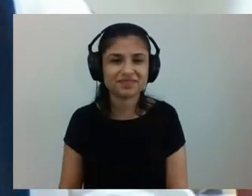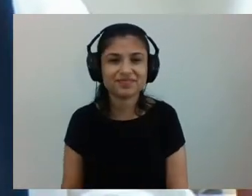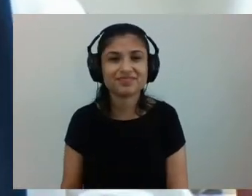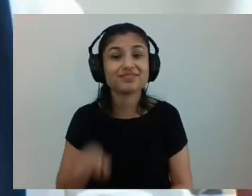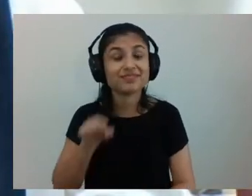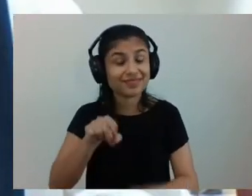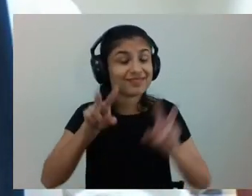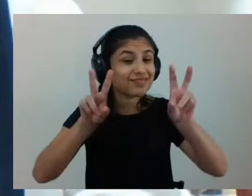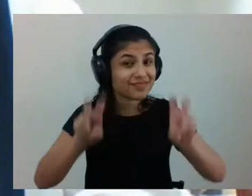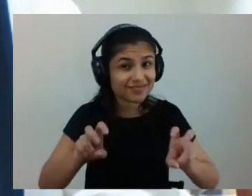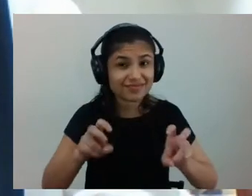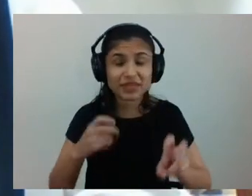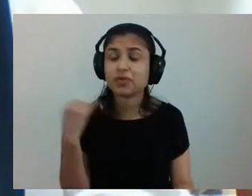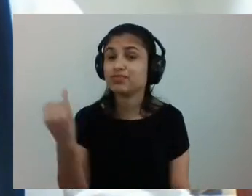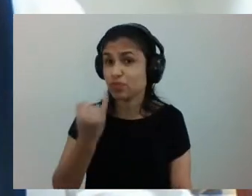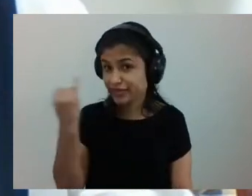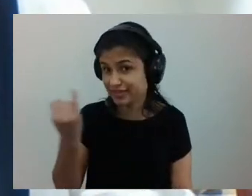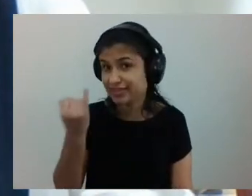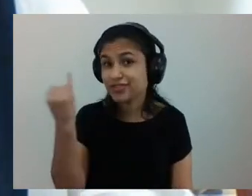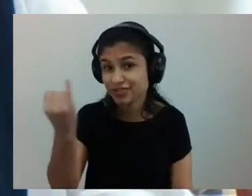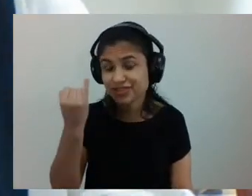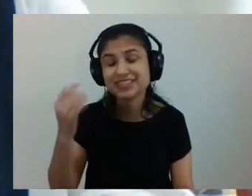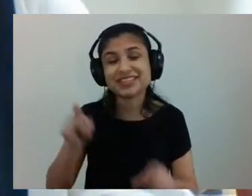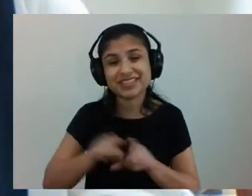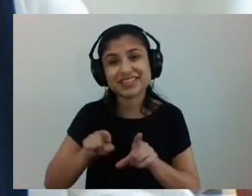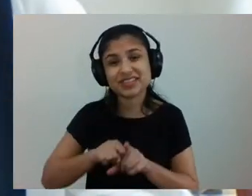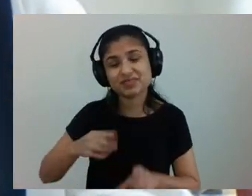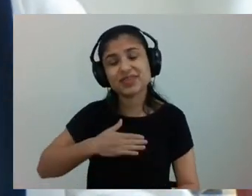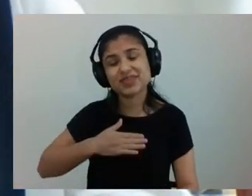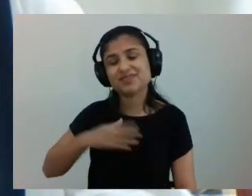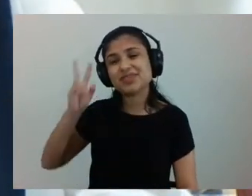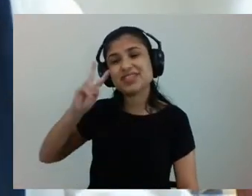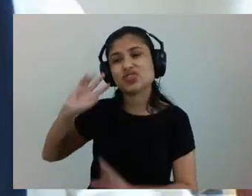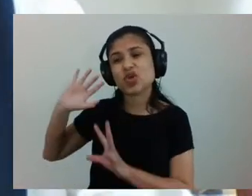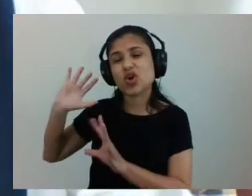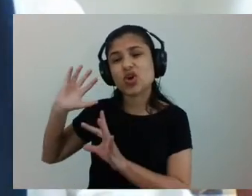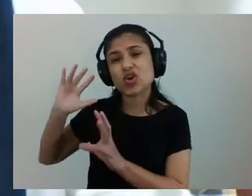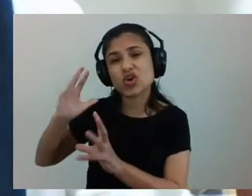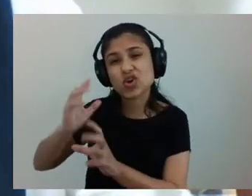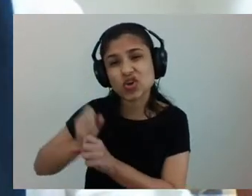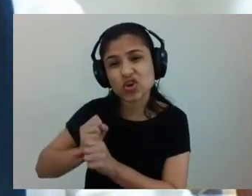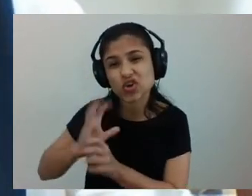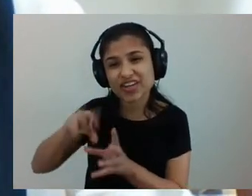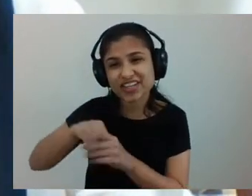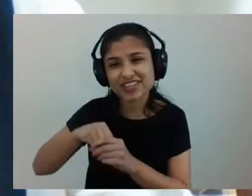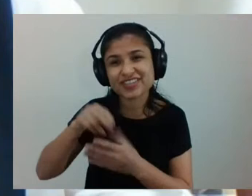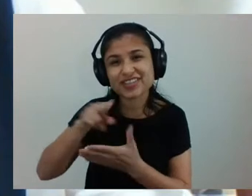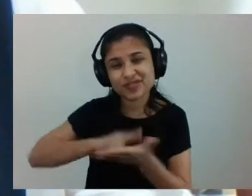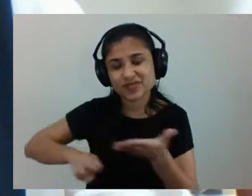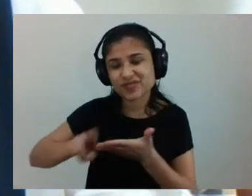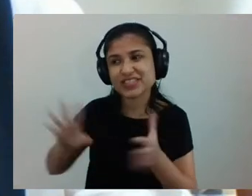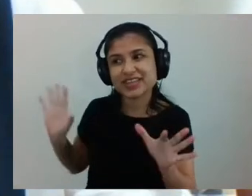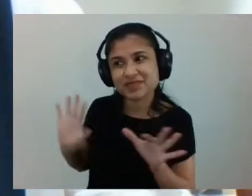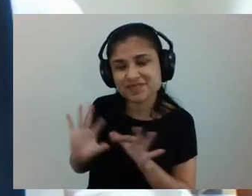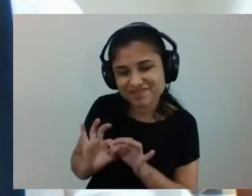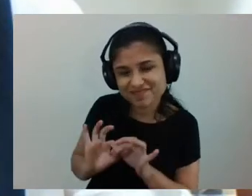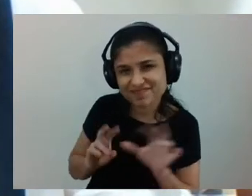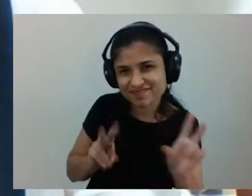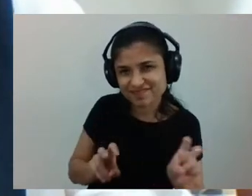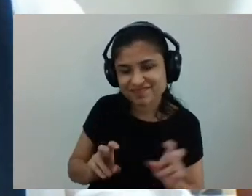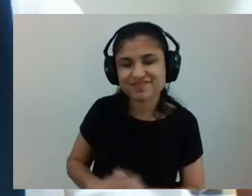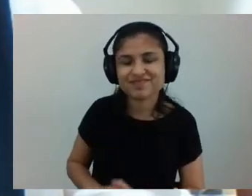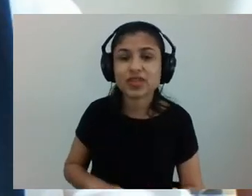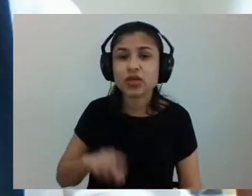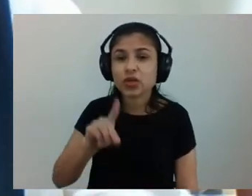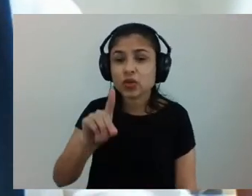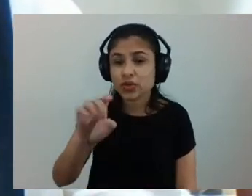e, na verdade, está entrelaçado com a minha história na instituição também. O DEAS tem construído uma política,